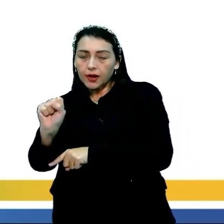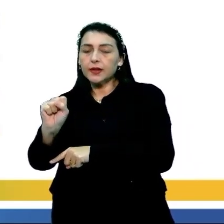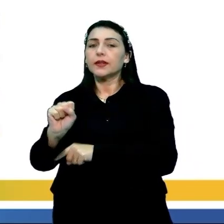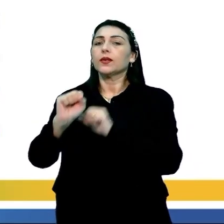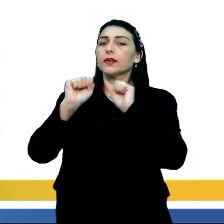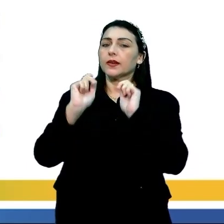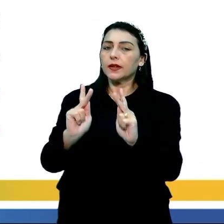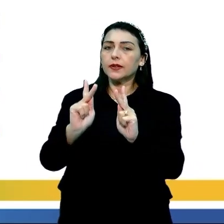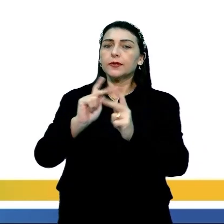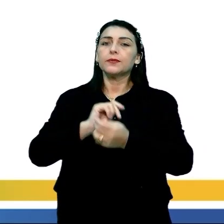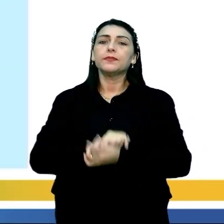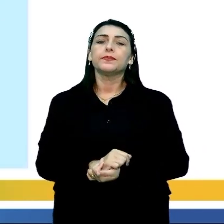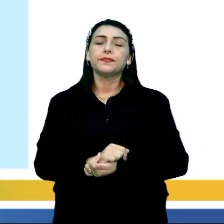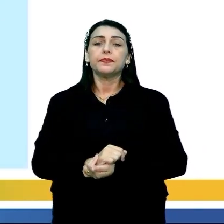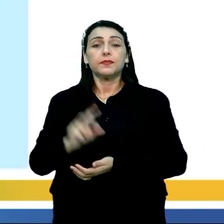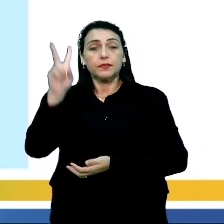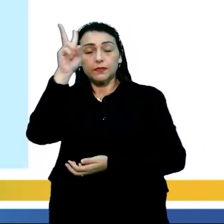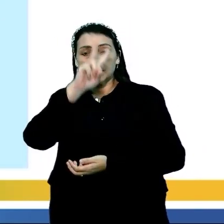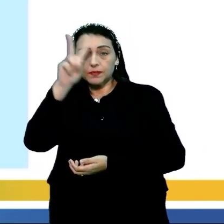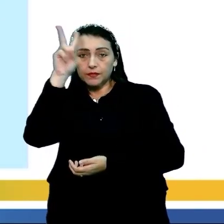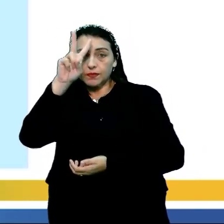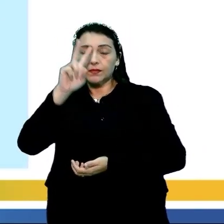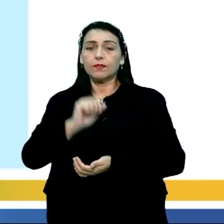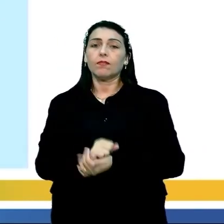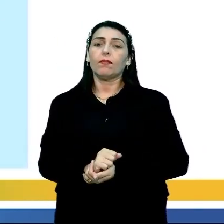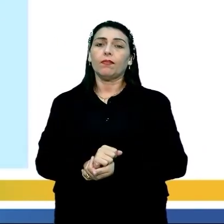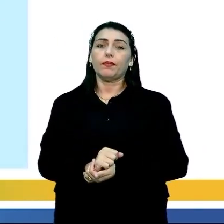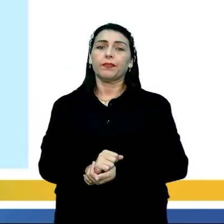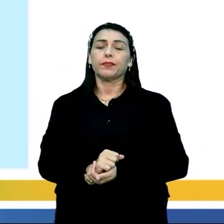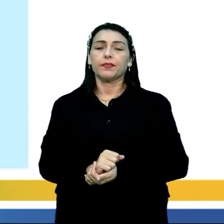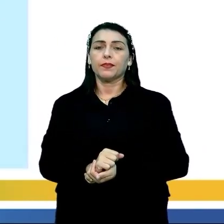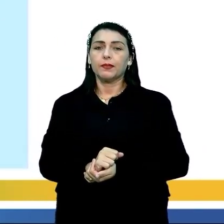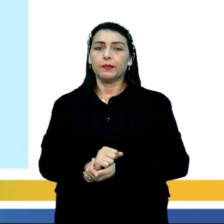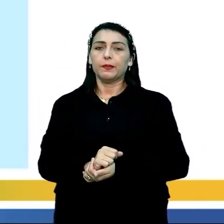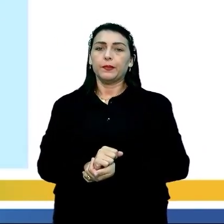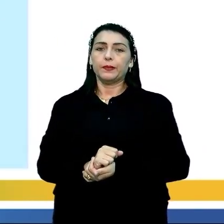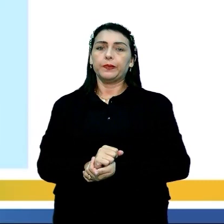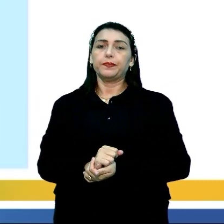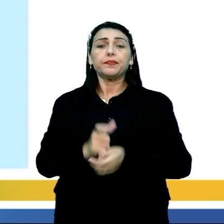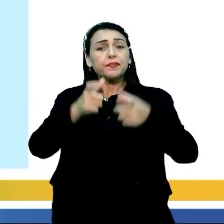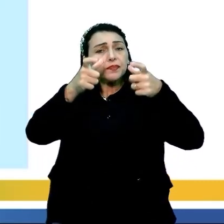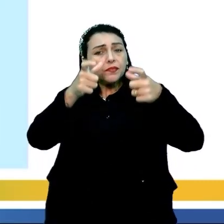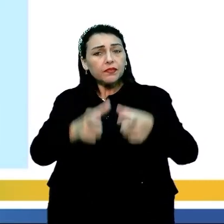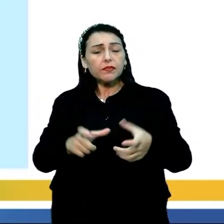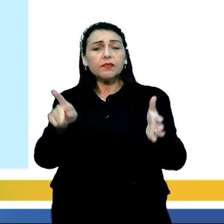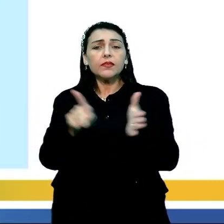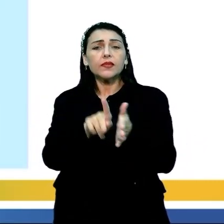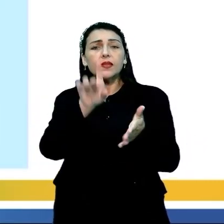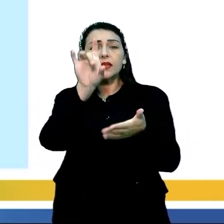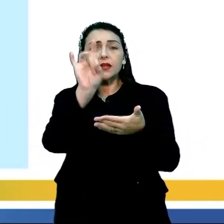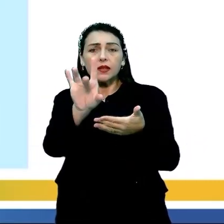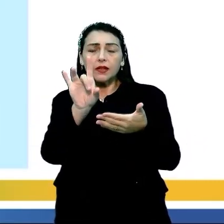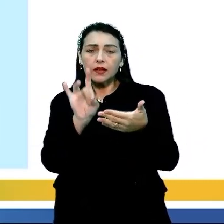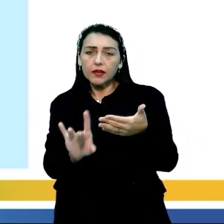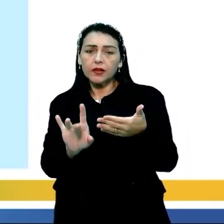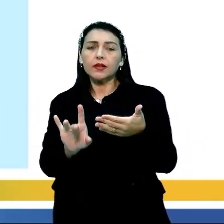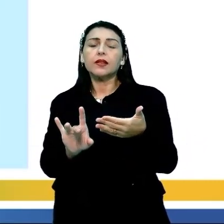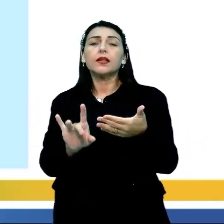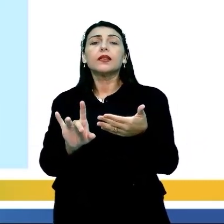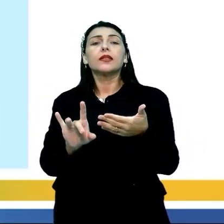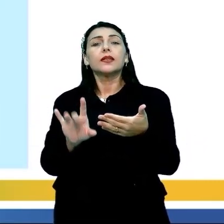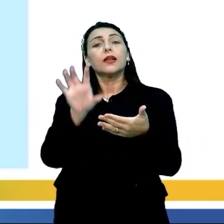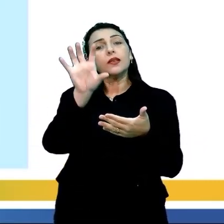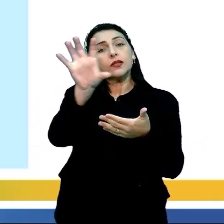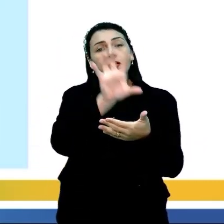ok? Só lembrando, pessoal, que essa é a localização de cada uma das zonas